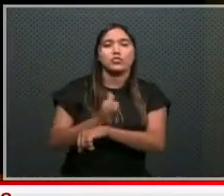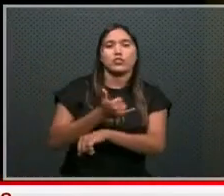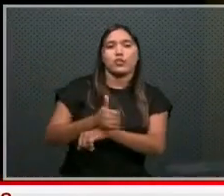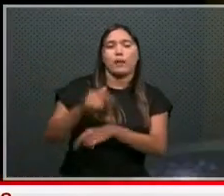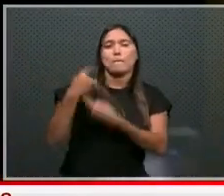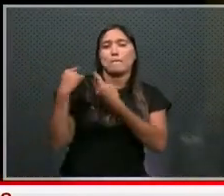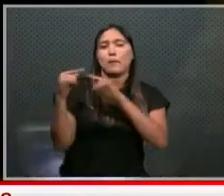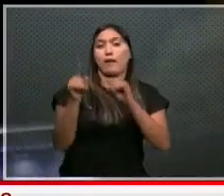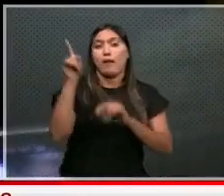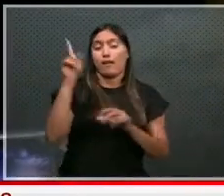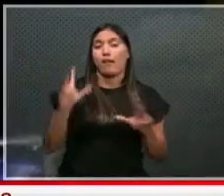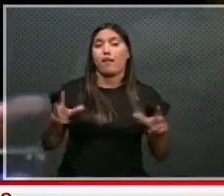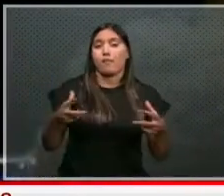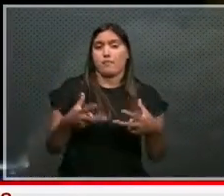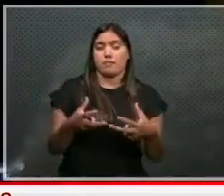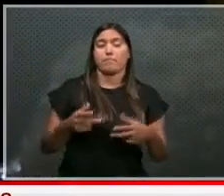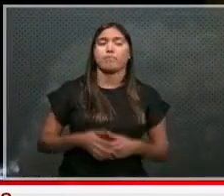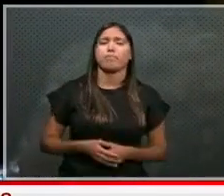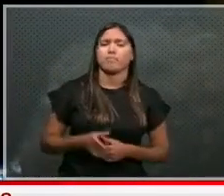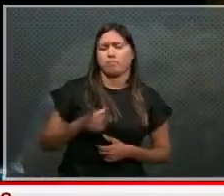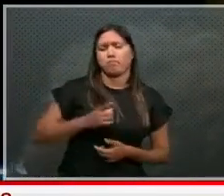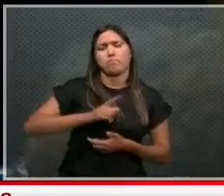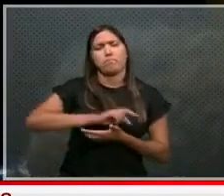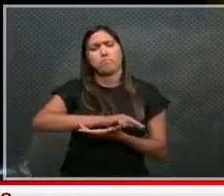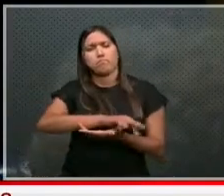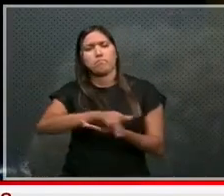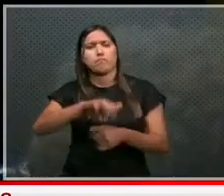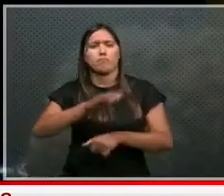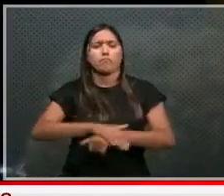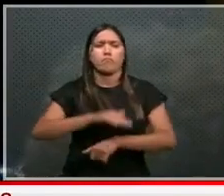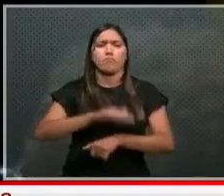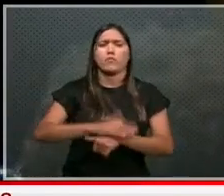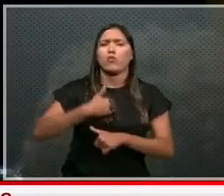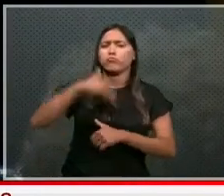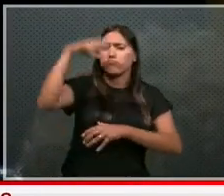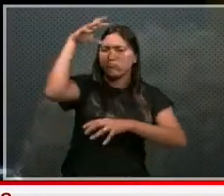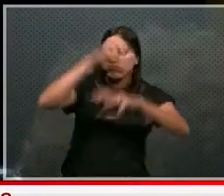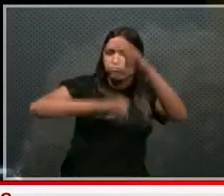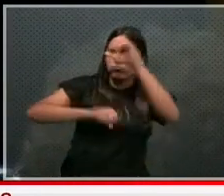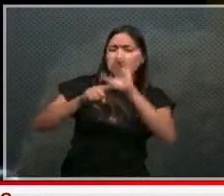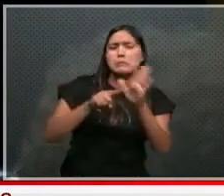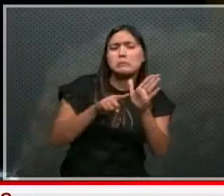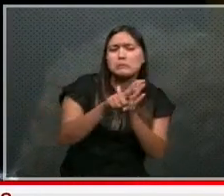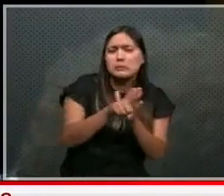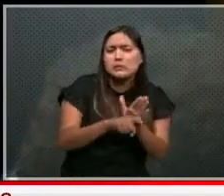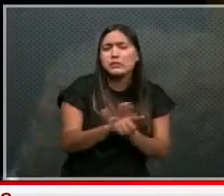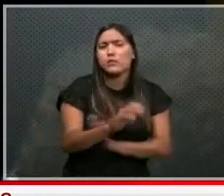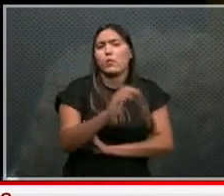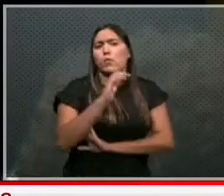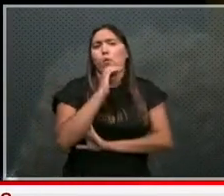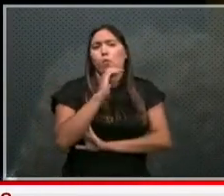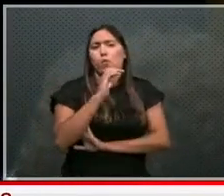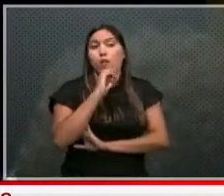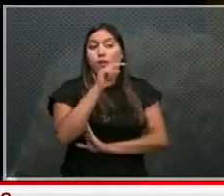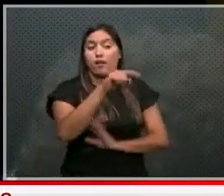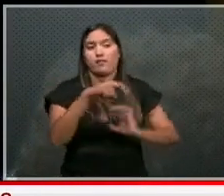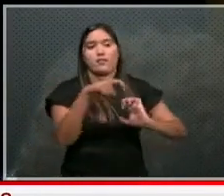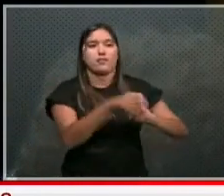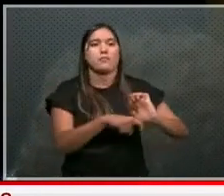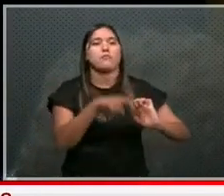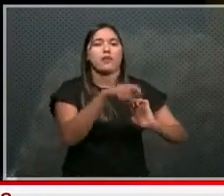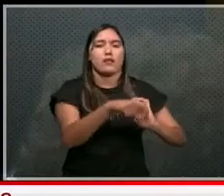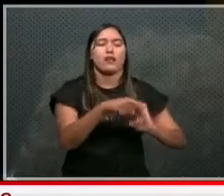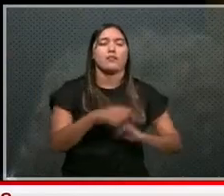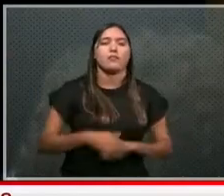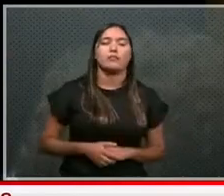feitos na Câmara Federal em vários momentos eu estive bebendo na fonte de pesquisa de conhecimento de debates